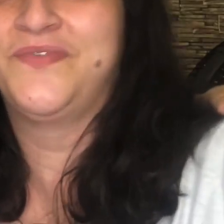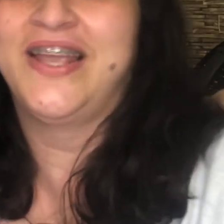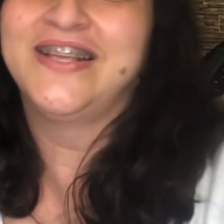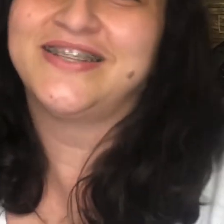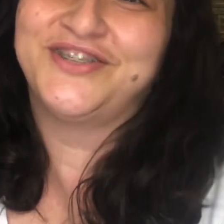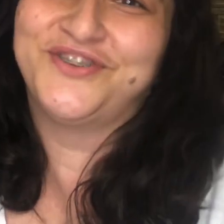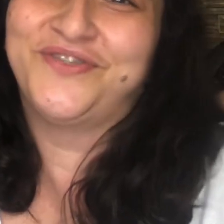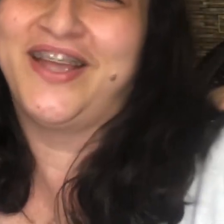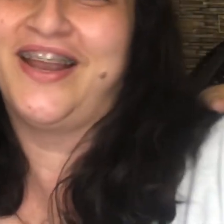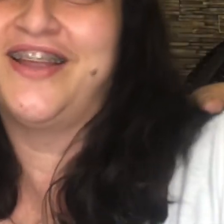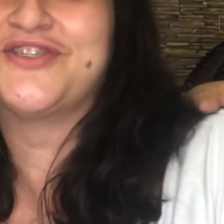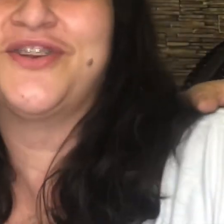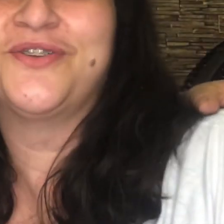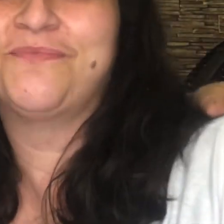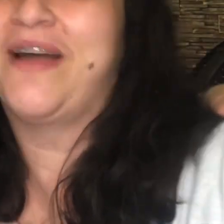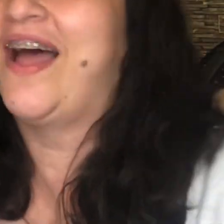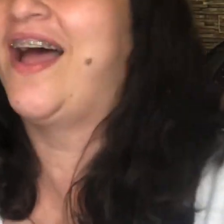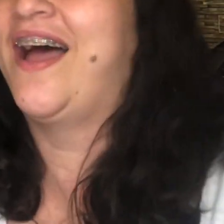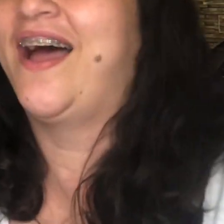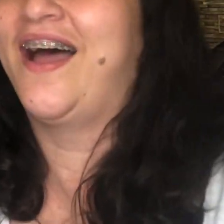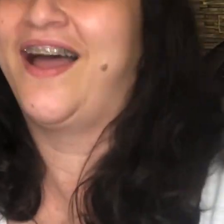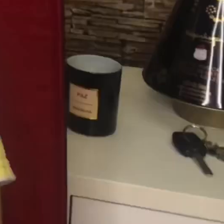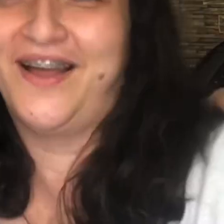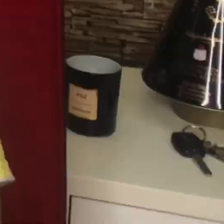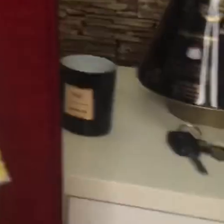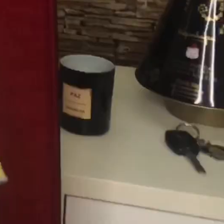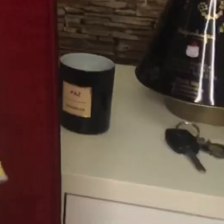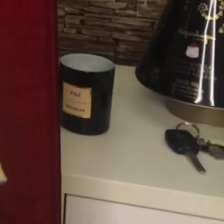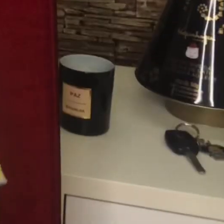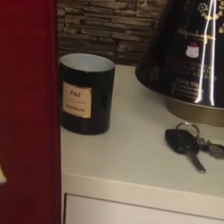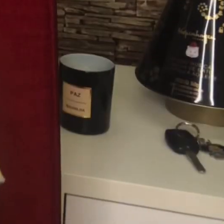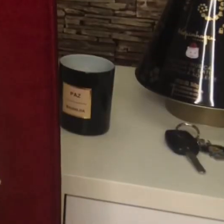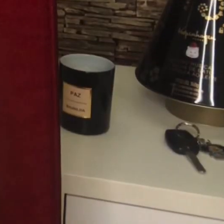normal. Ser diferente é normal.